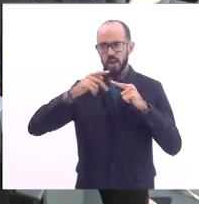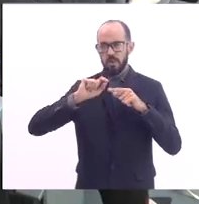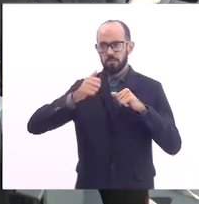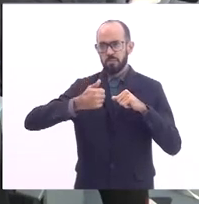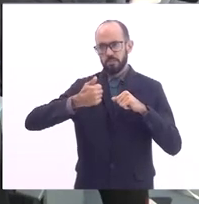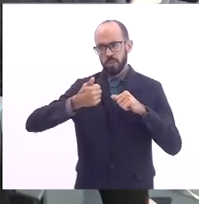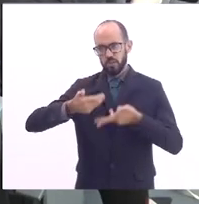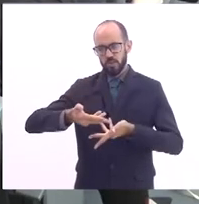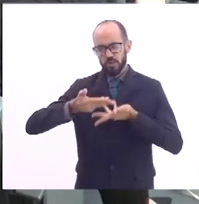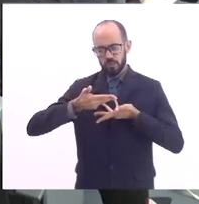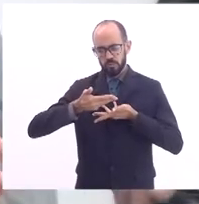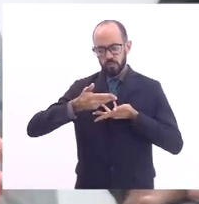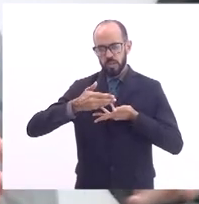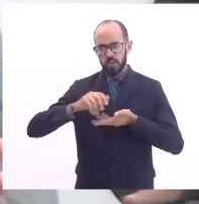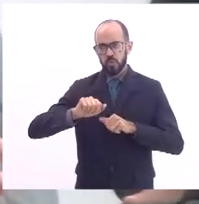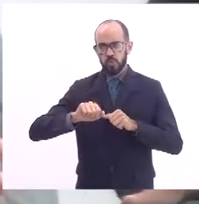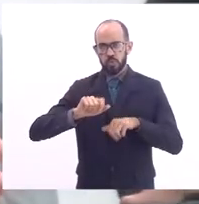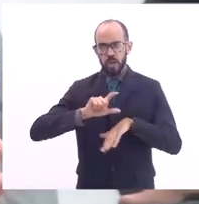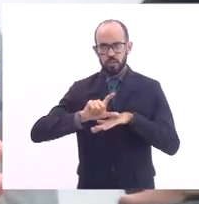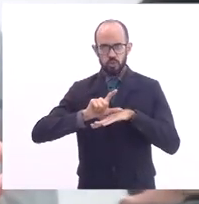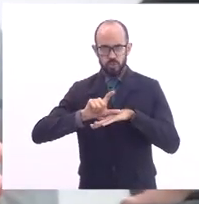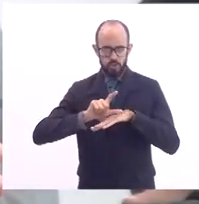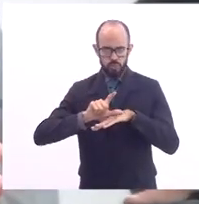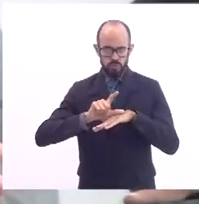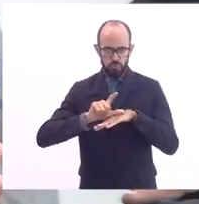de atendimento comercial nas lojas,